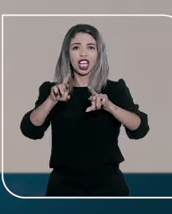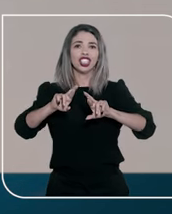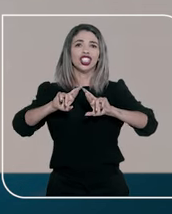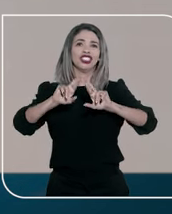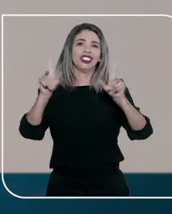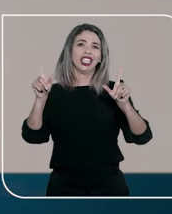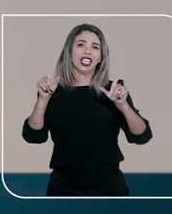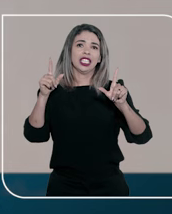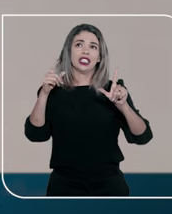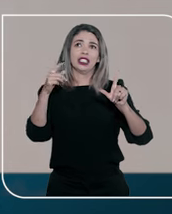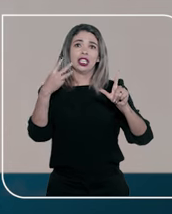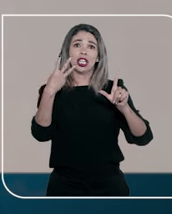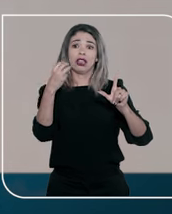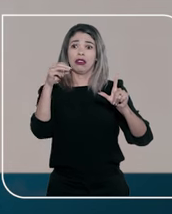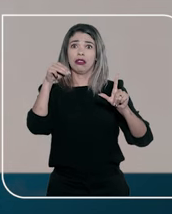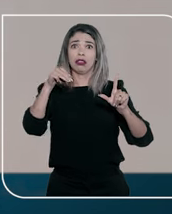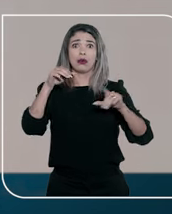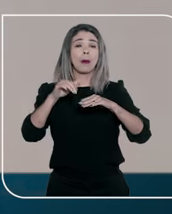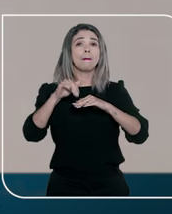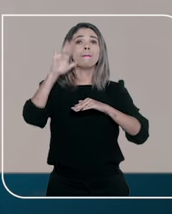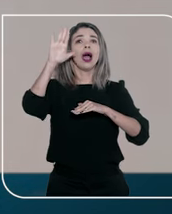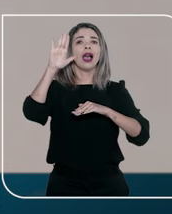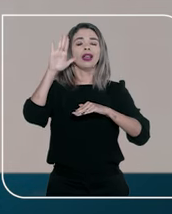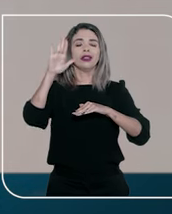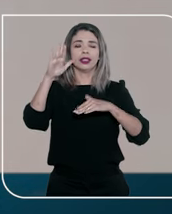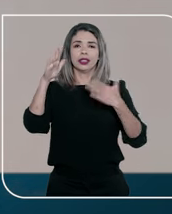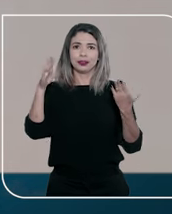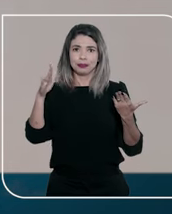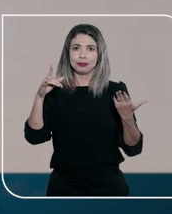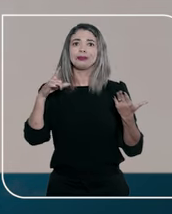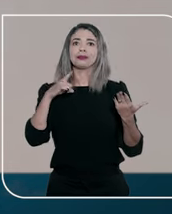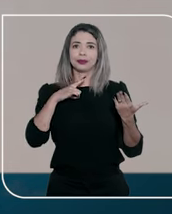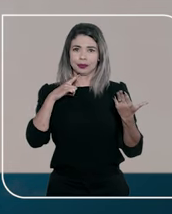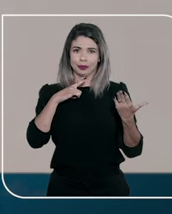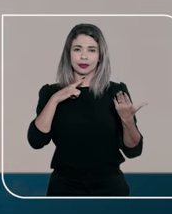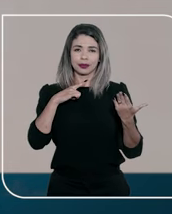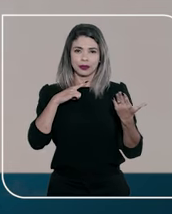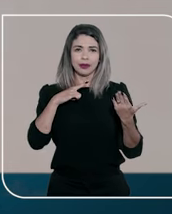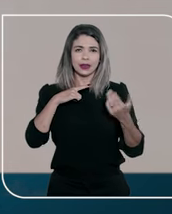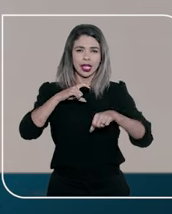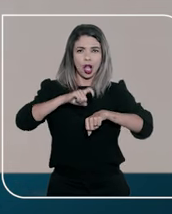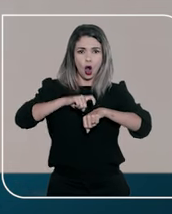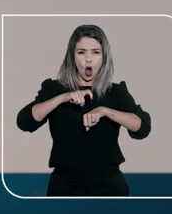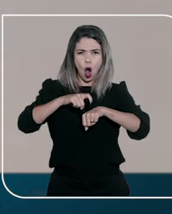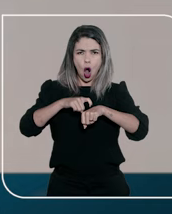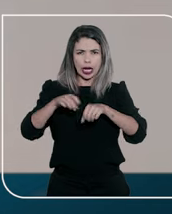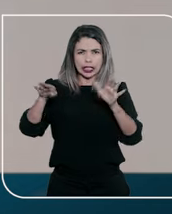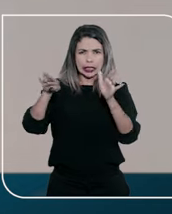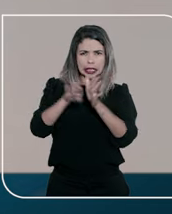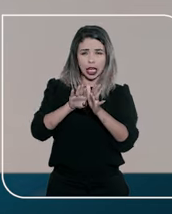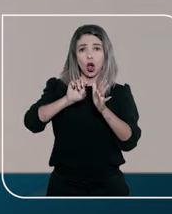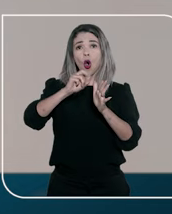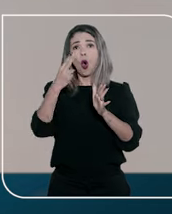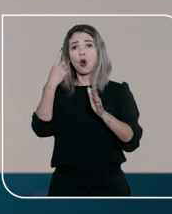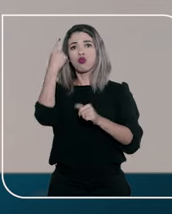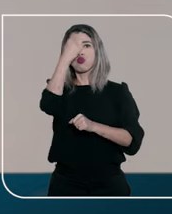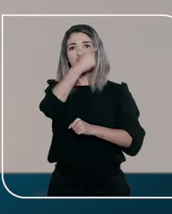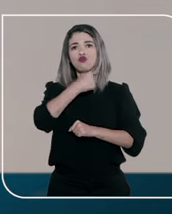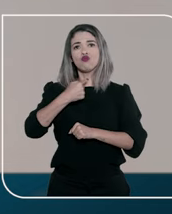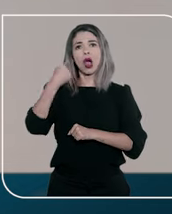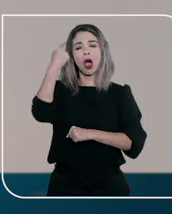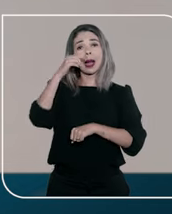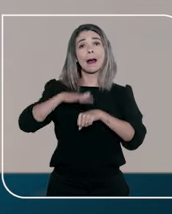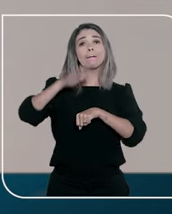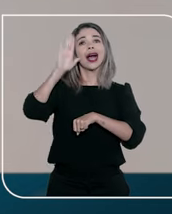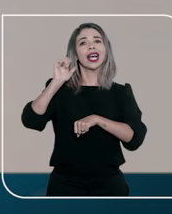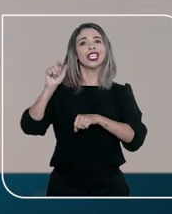30 minutos em voos domésticos, comparando-se ao horário programado original, ou uma hora nos voos internacionais. Então,